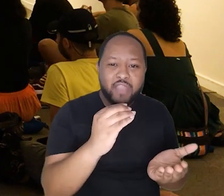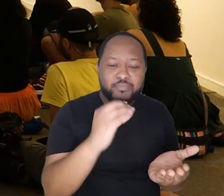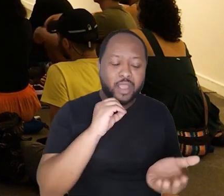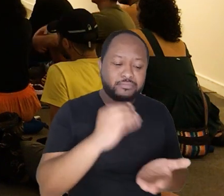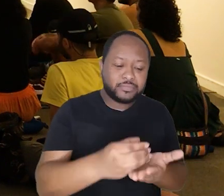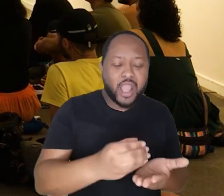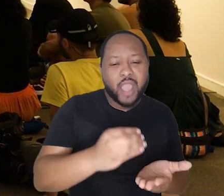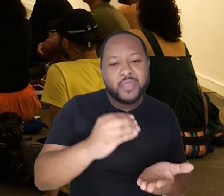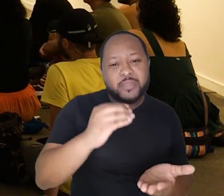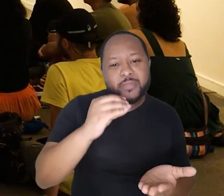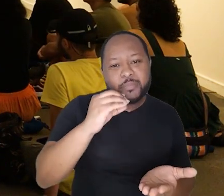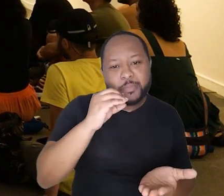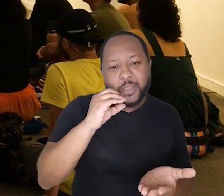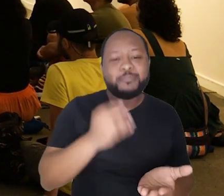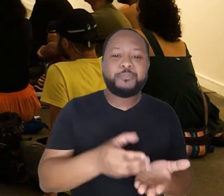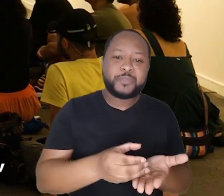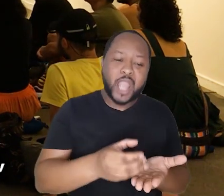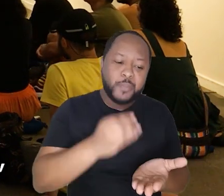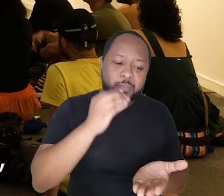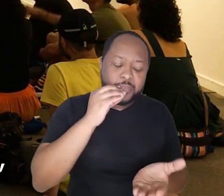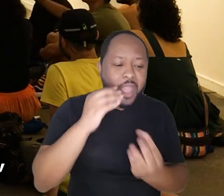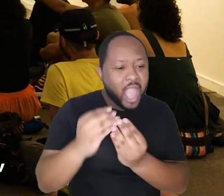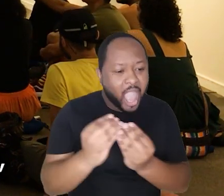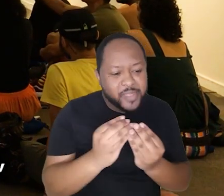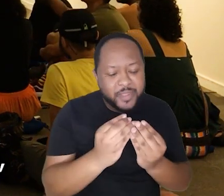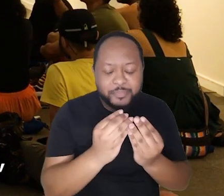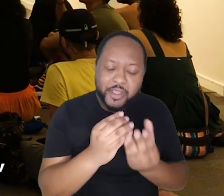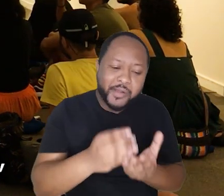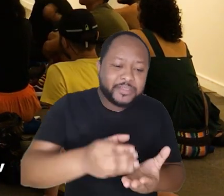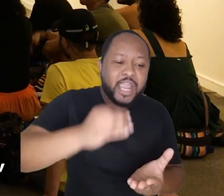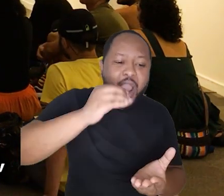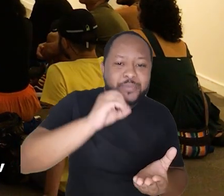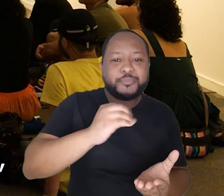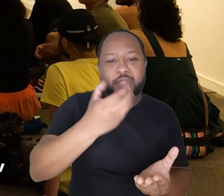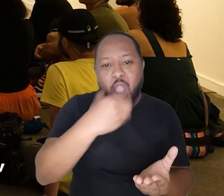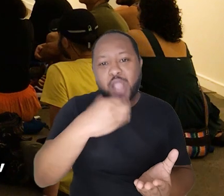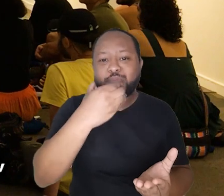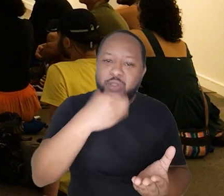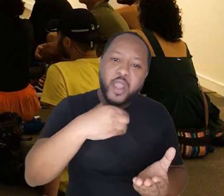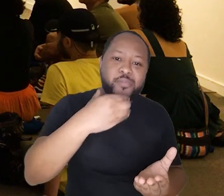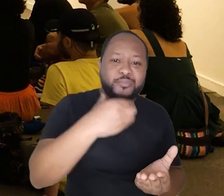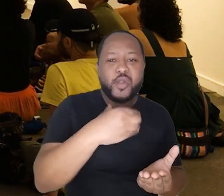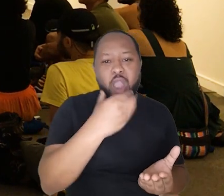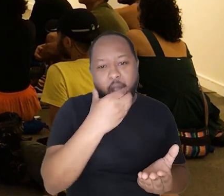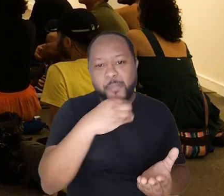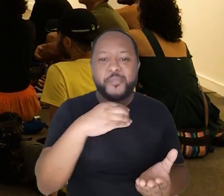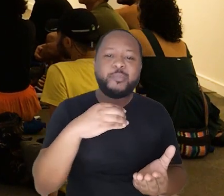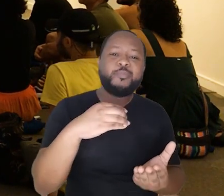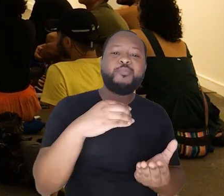foi comendo um pouquinho de manga, foi comendo a manga, foi comendo a manga.